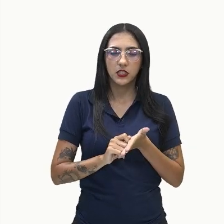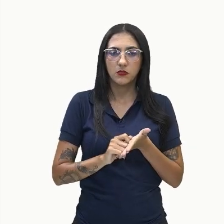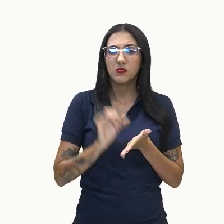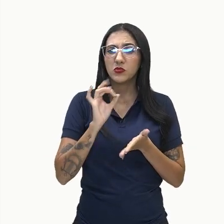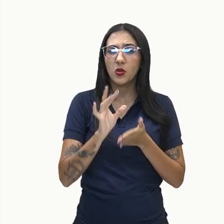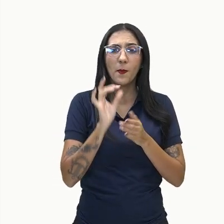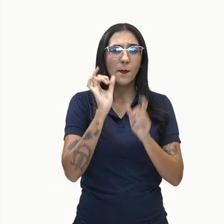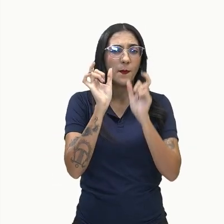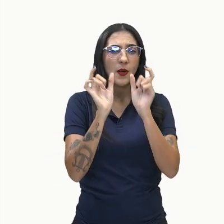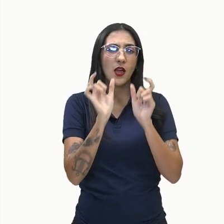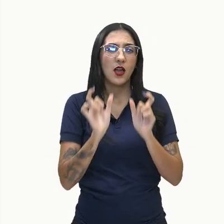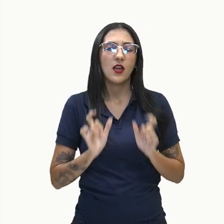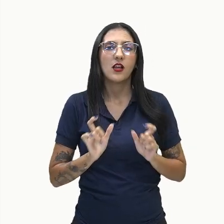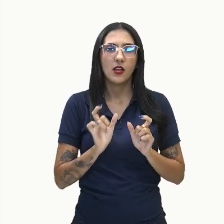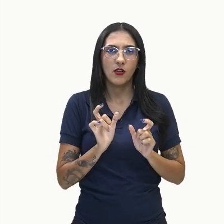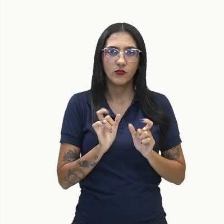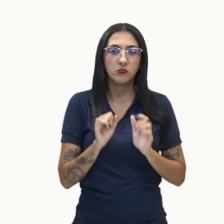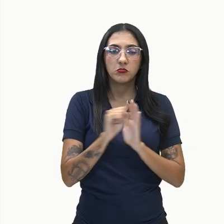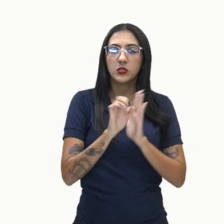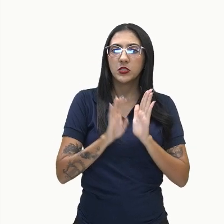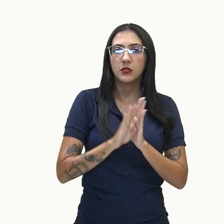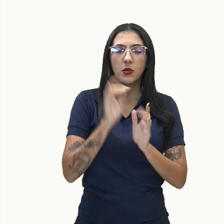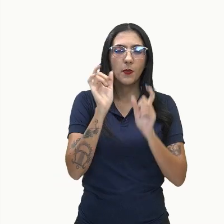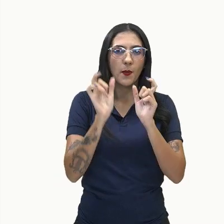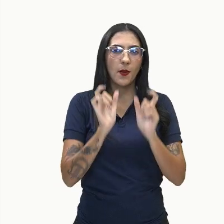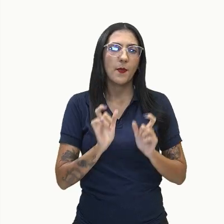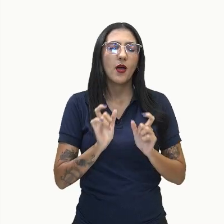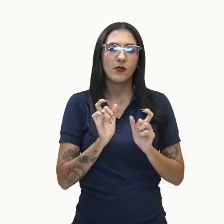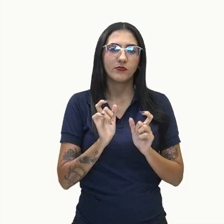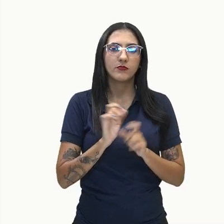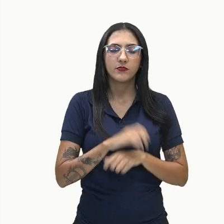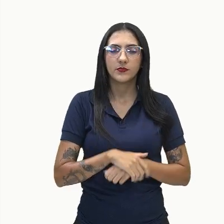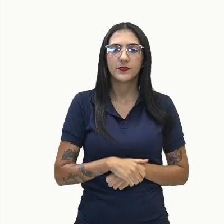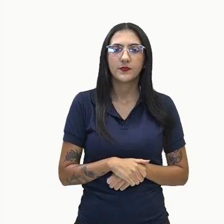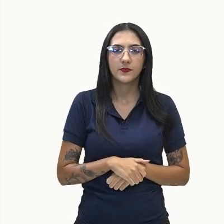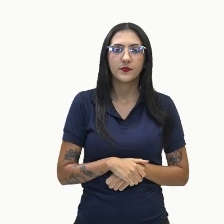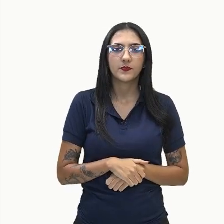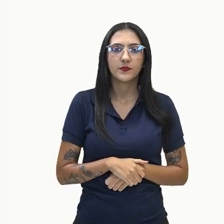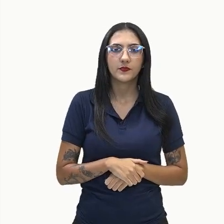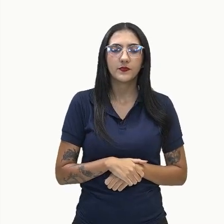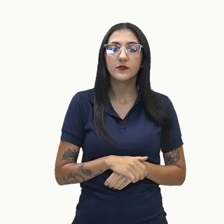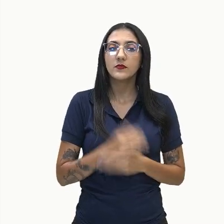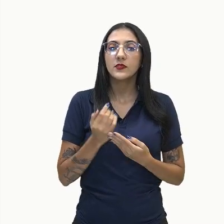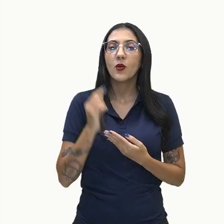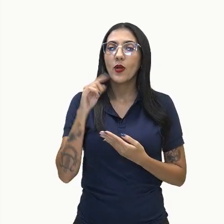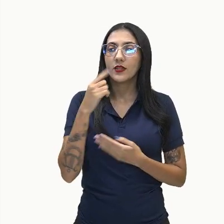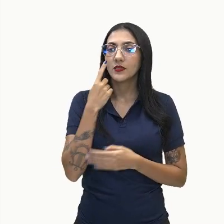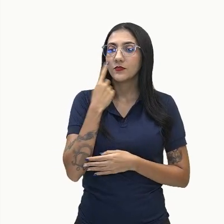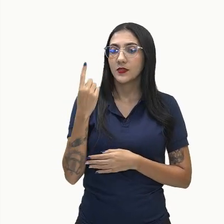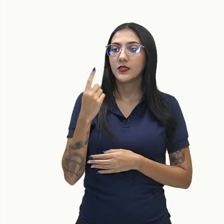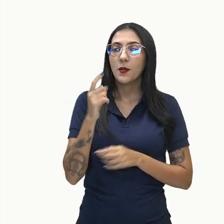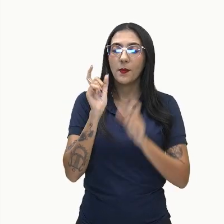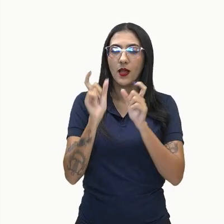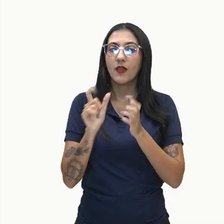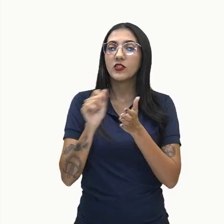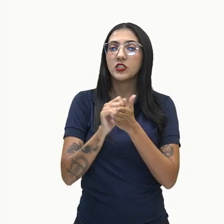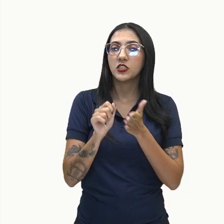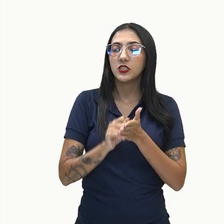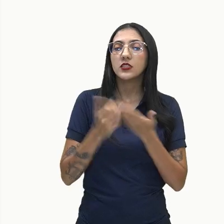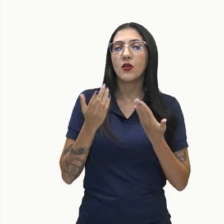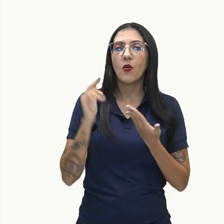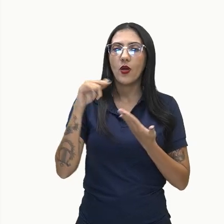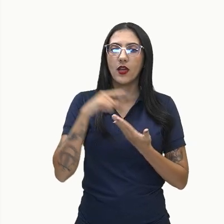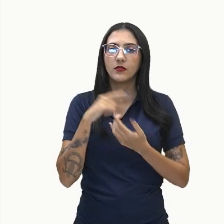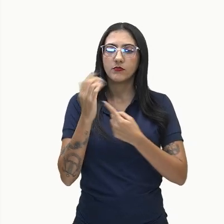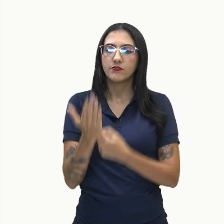pelo signo linguístico, ou seja, as palavras escritas, elas